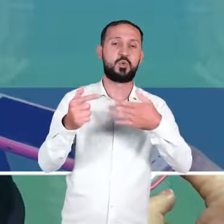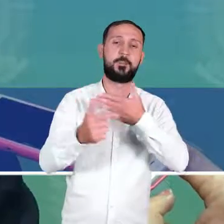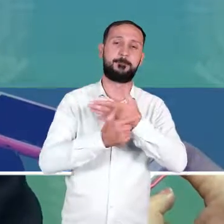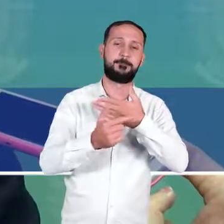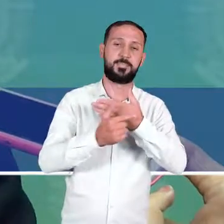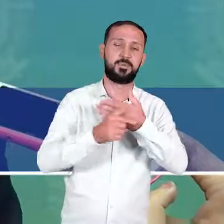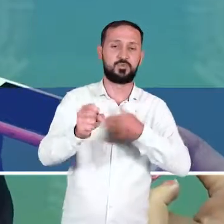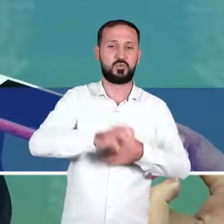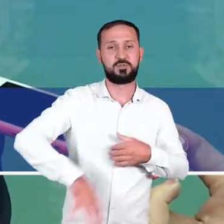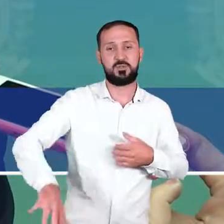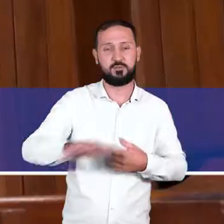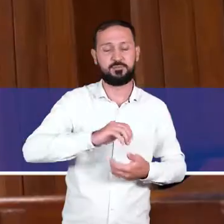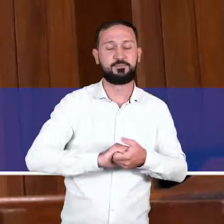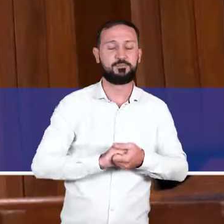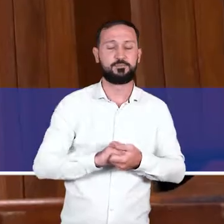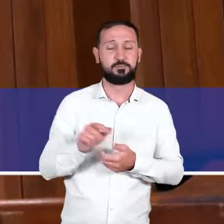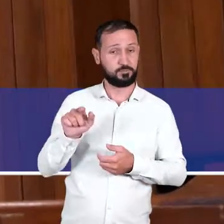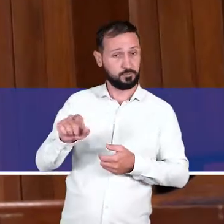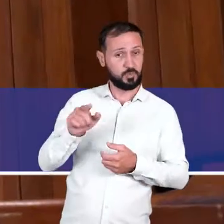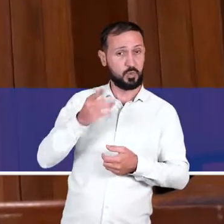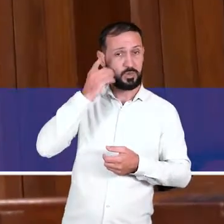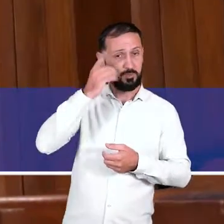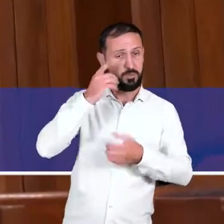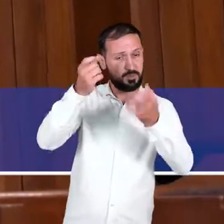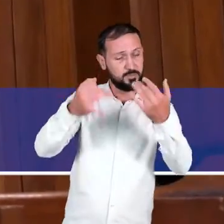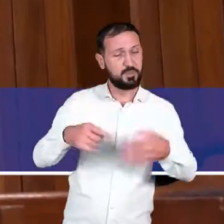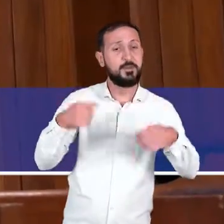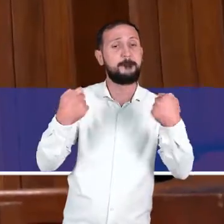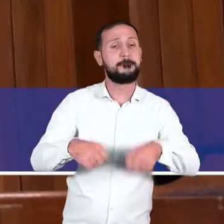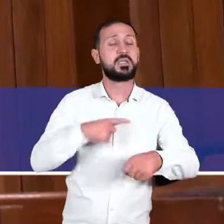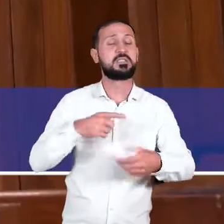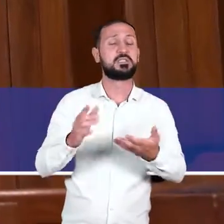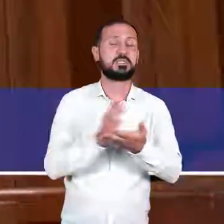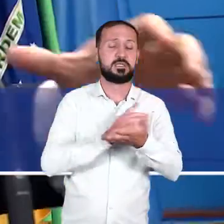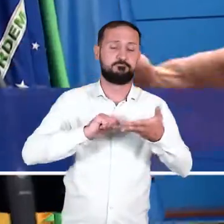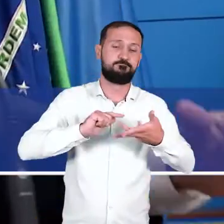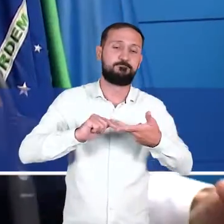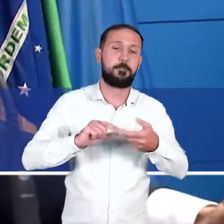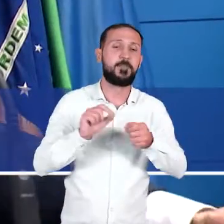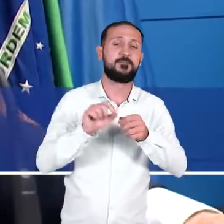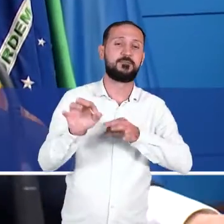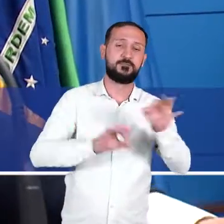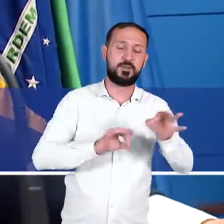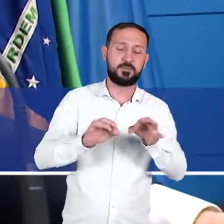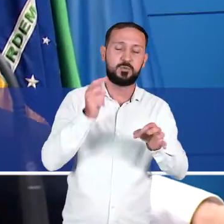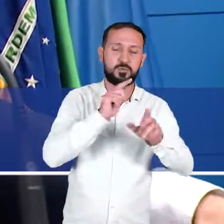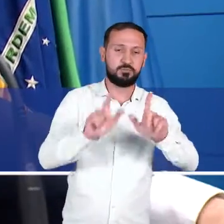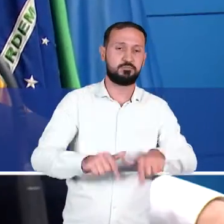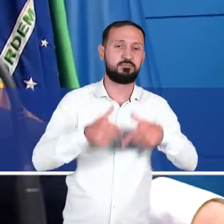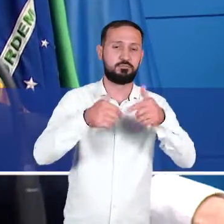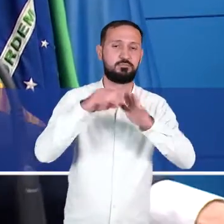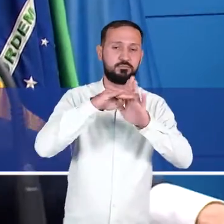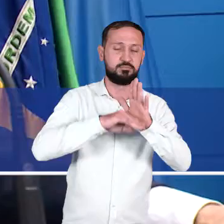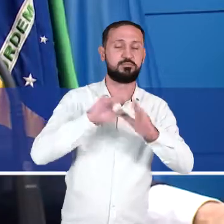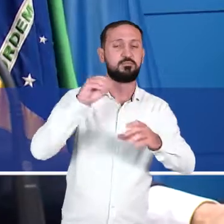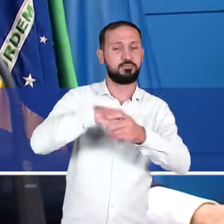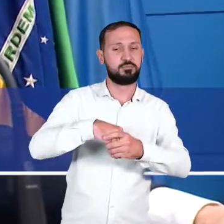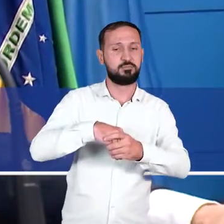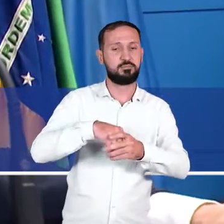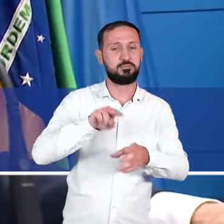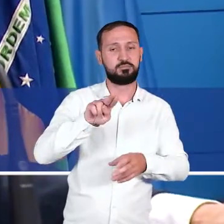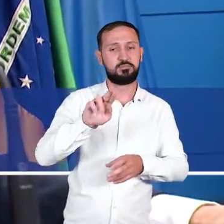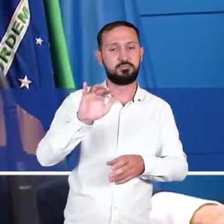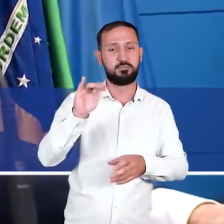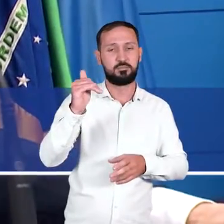sua função social. O parlamentar afirmou que é preciso buscar mecanismos para efetivar essas ações dentro das unidades